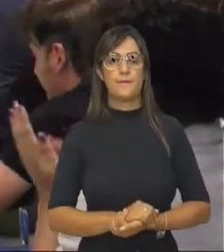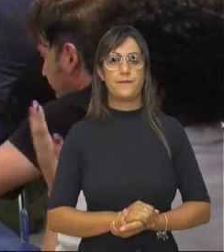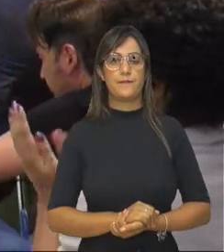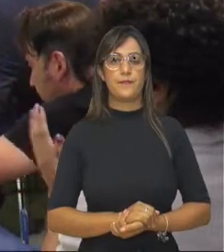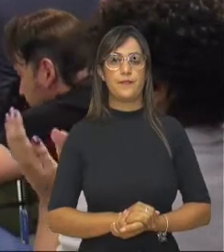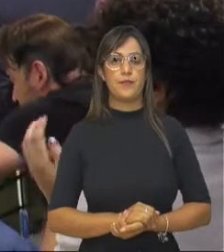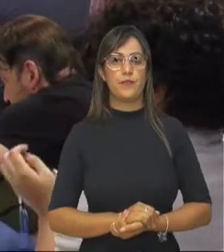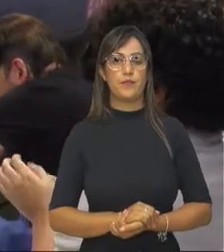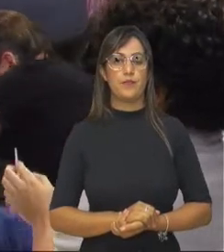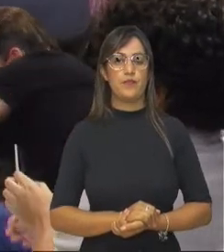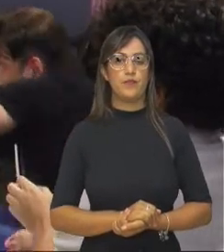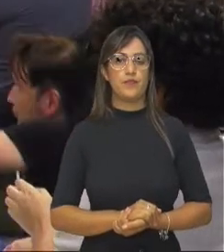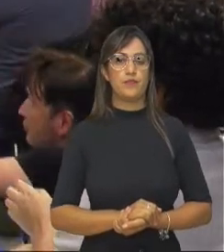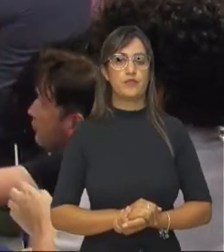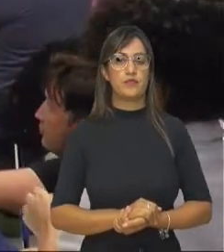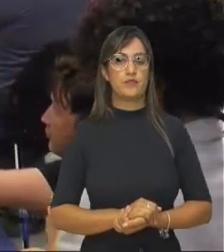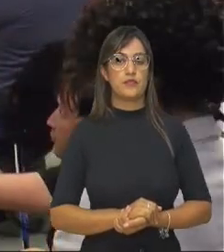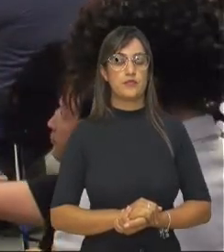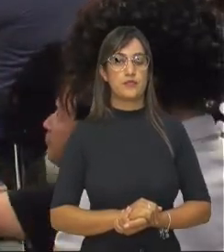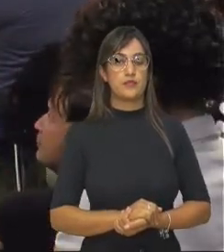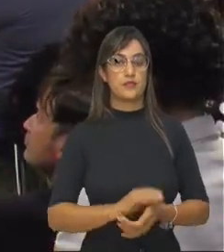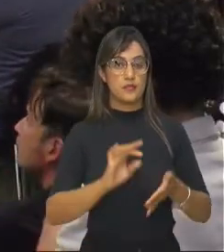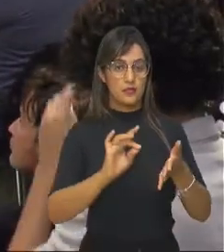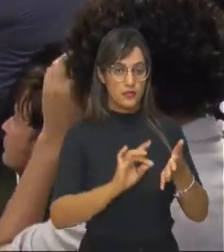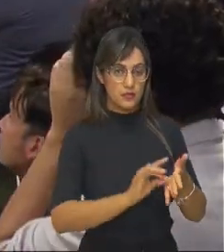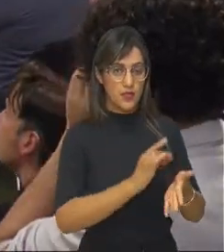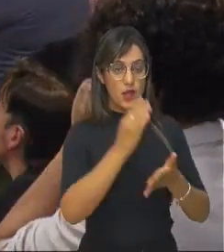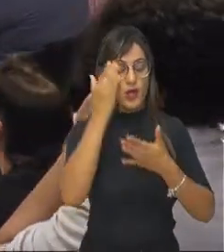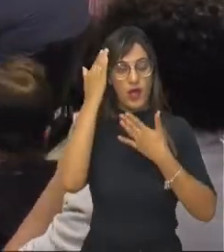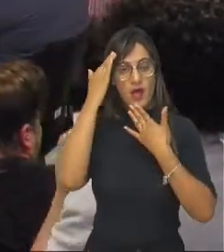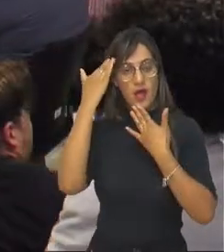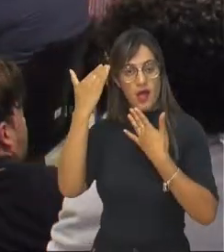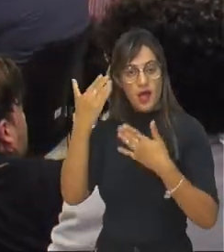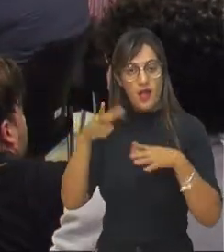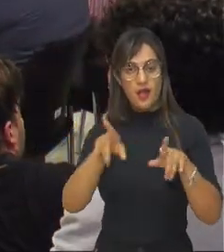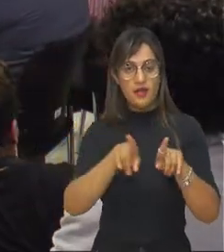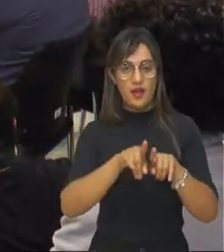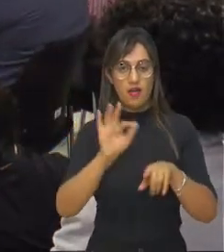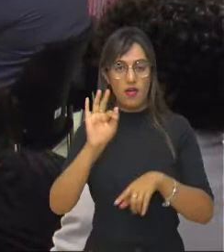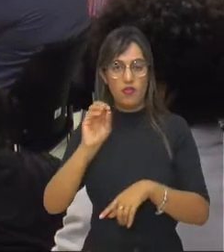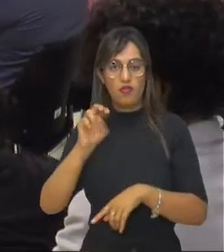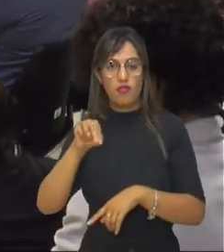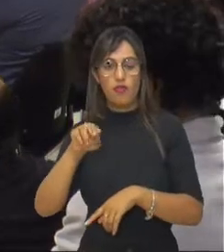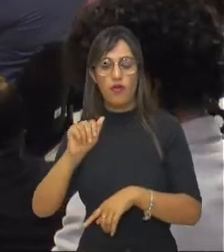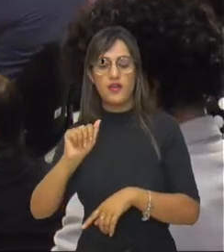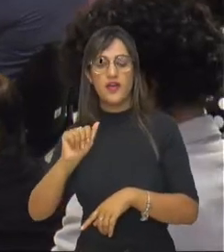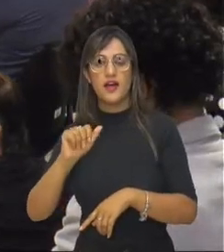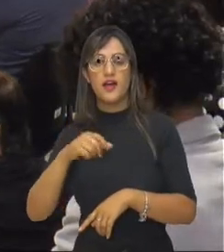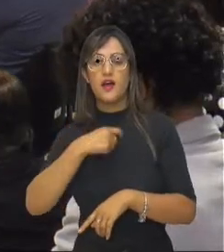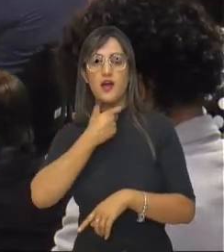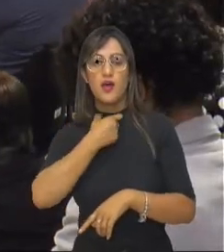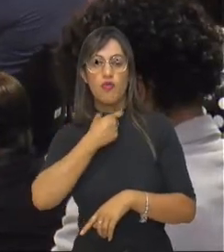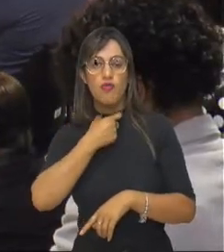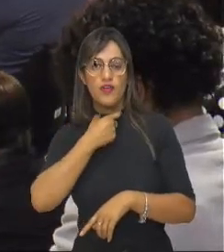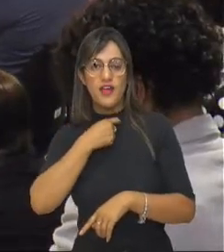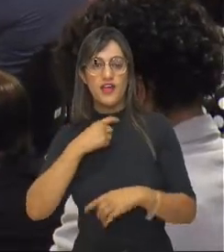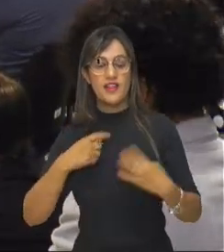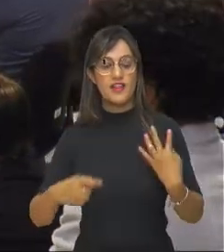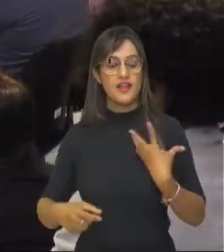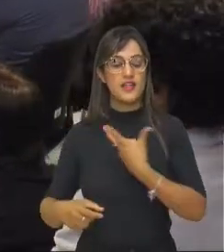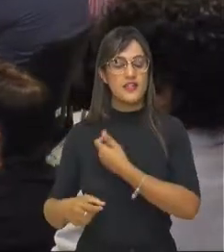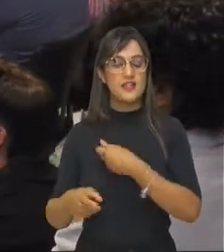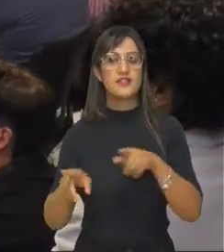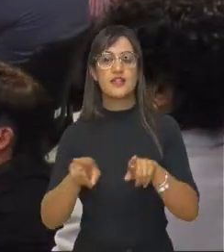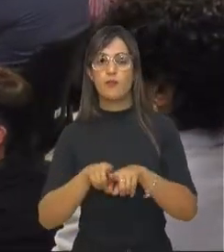E registro, nesse momento, o nosso agradecimento também ao Fona Trans e à sua presidenta, Giovana Baby, que não pôde